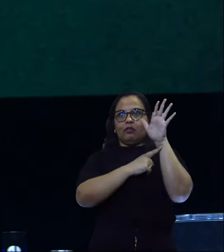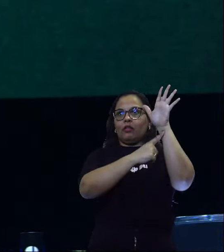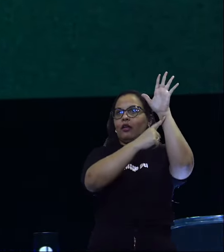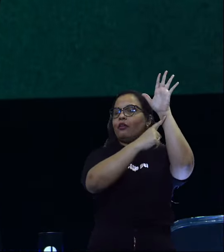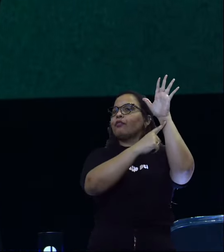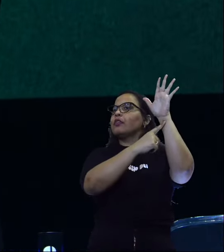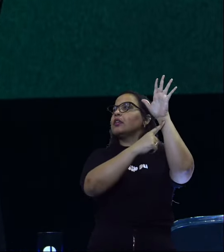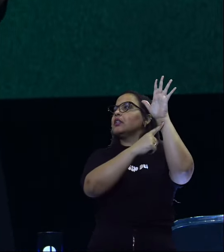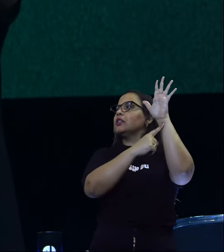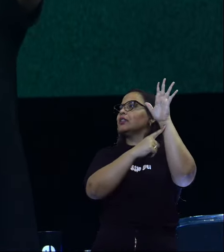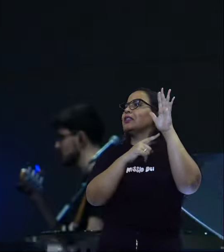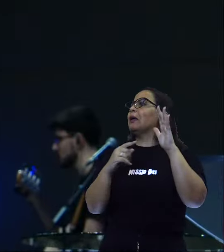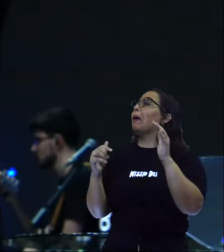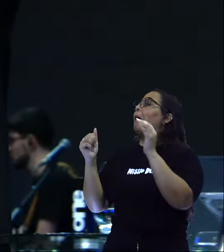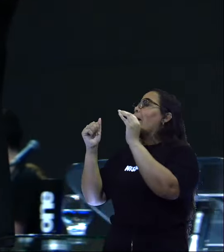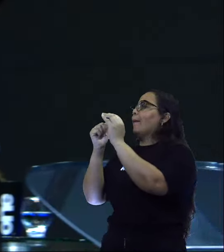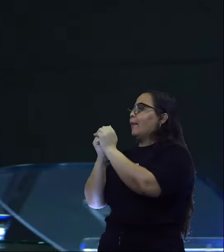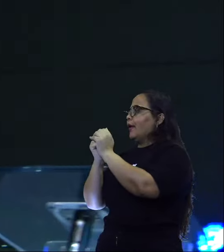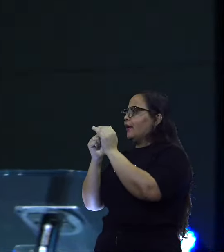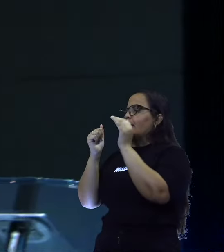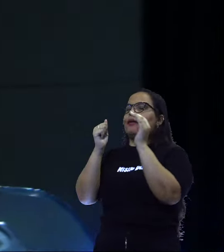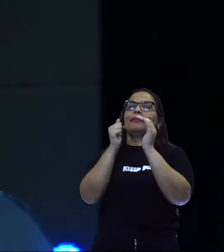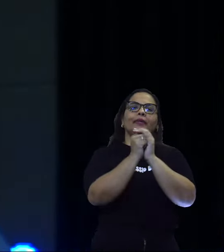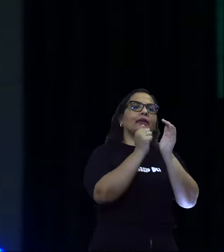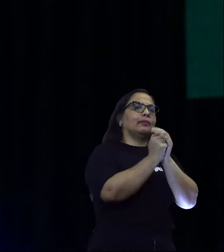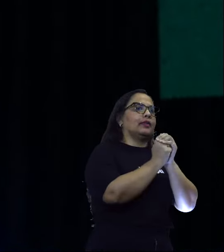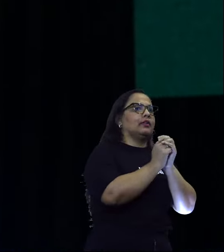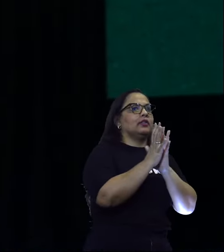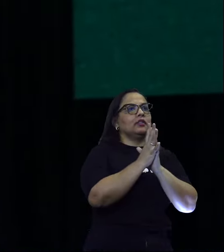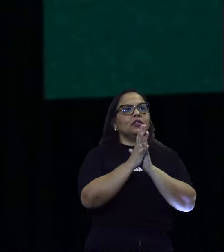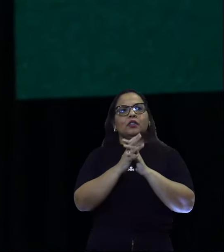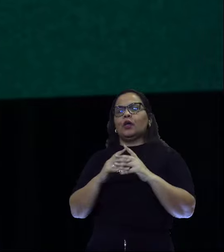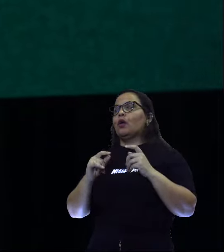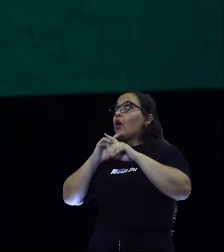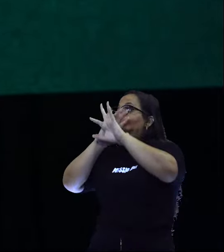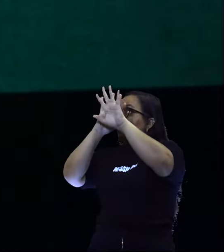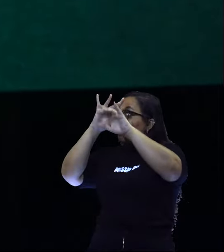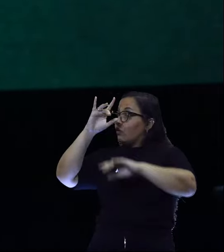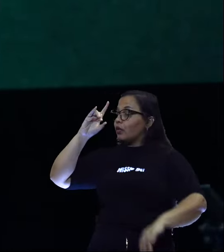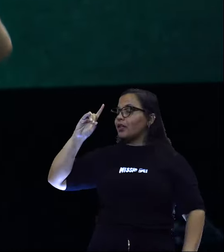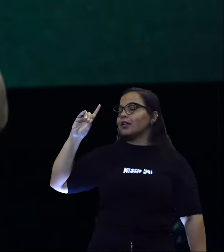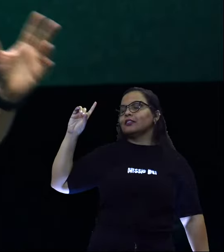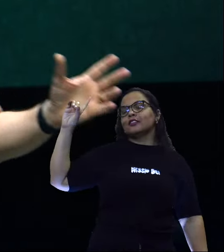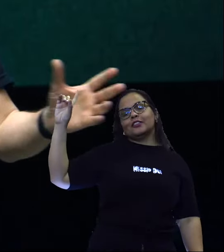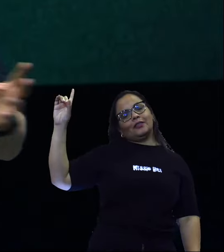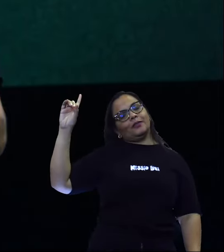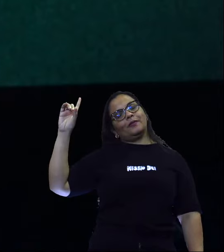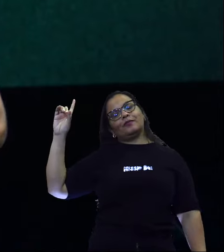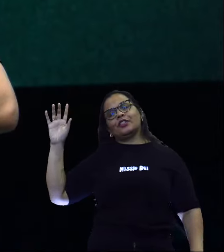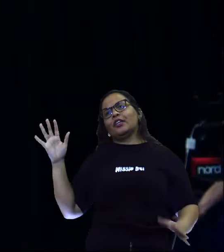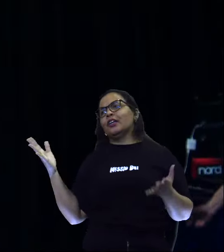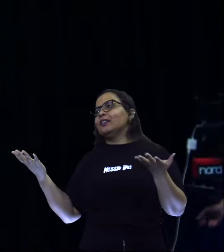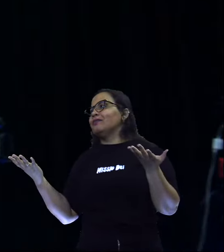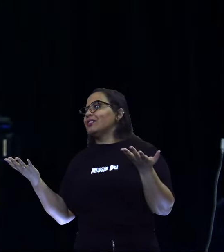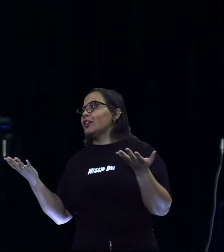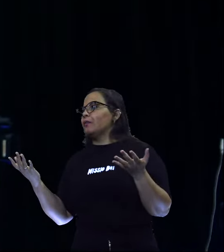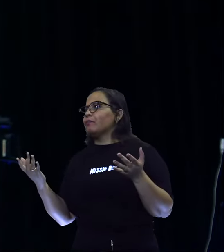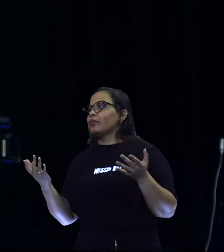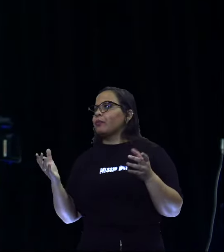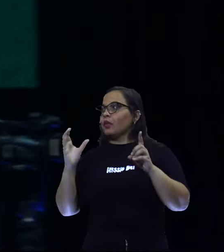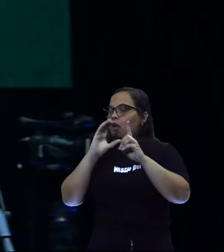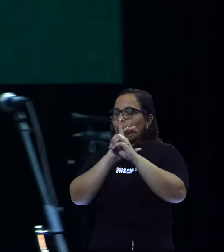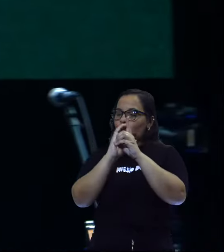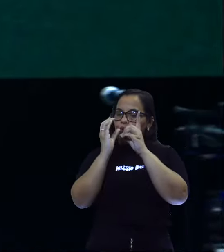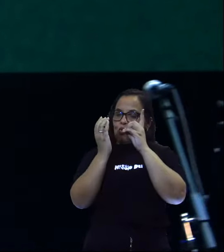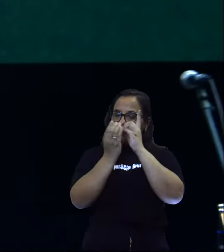Amém, amém, amém, ali atrás. Amém, amém, glória a Deus. Eu vou orar encerrando esse tempo de culto, gente. E